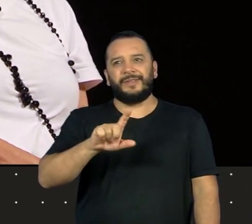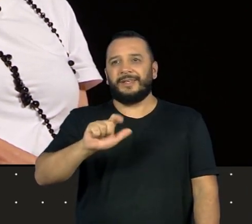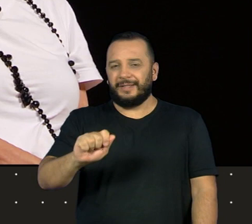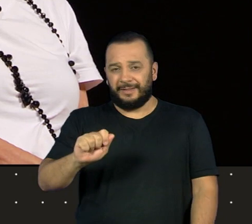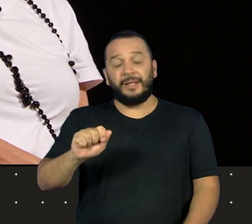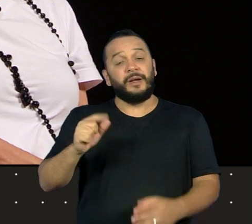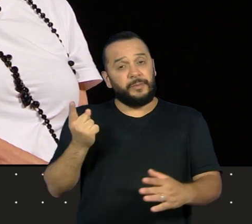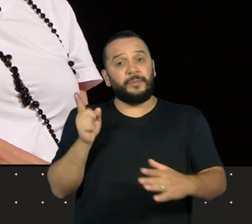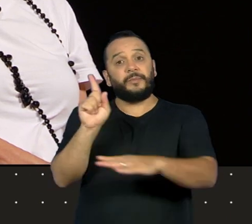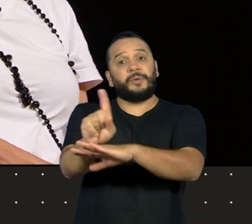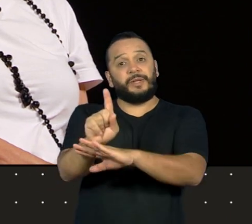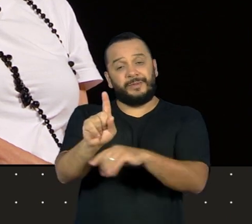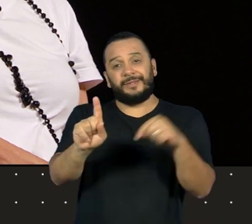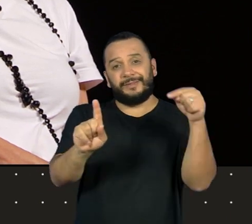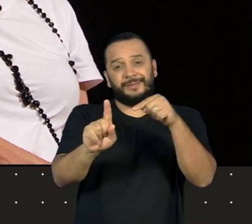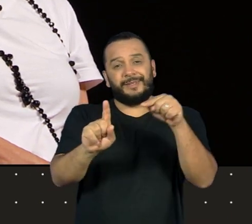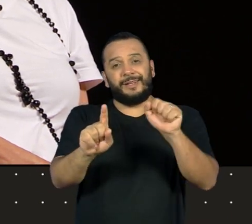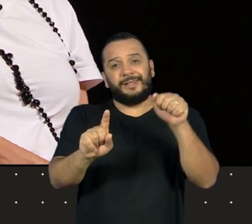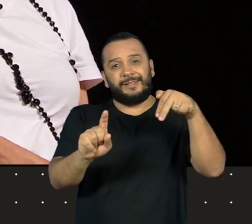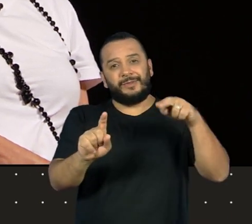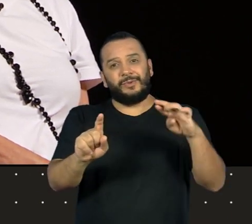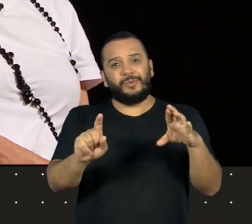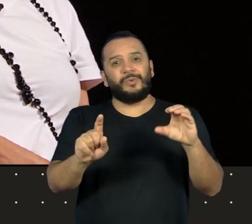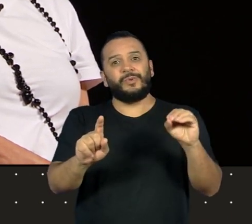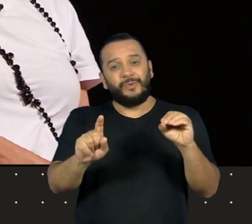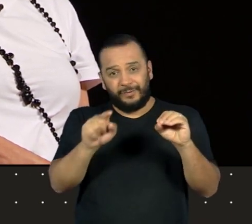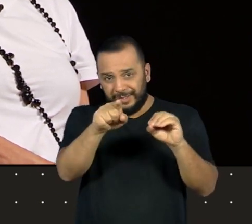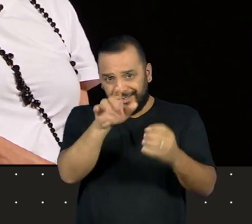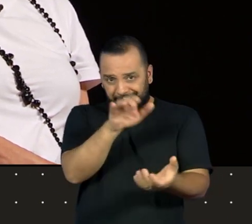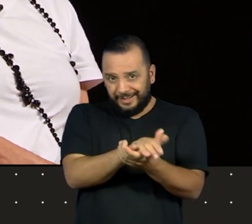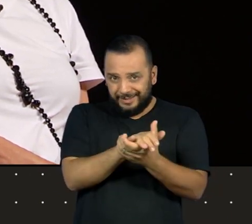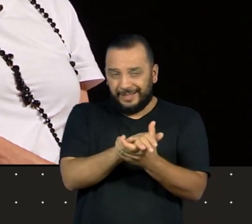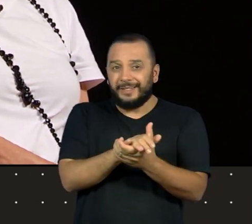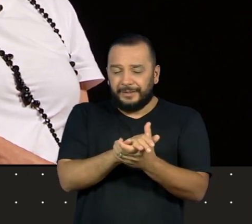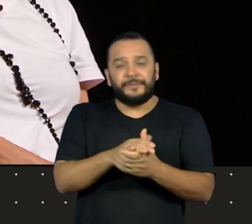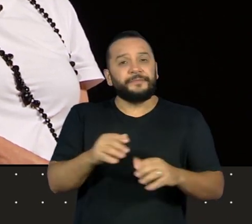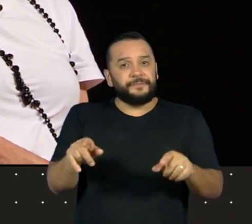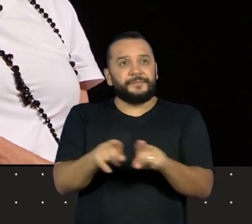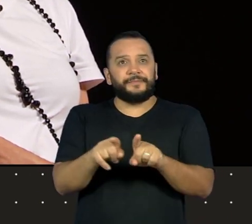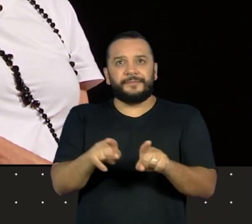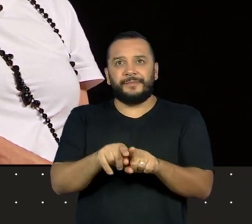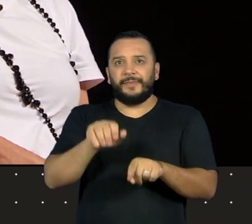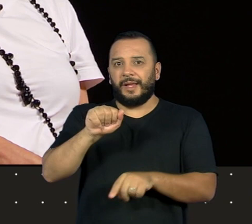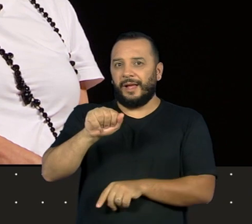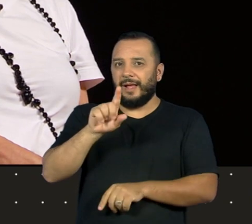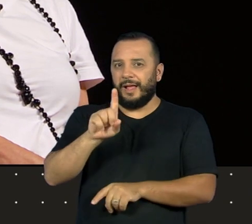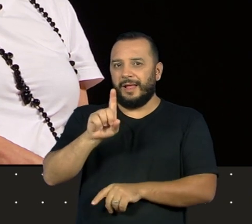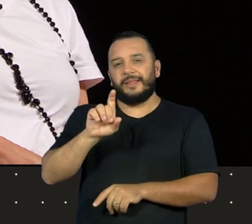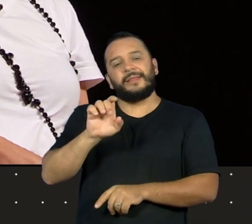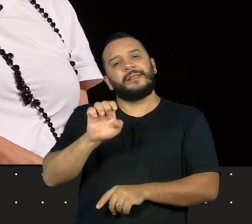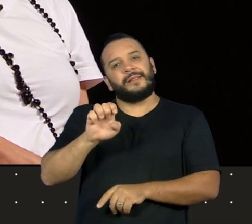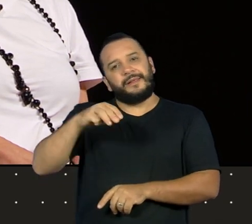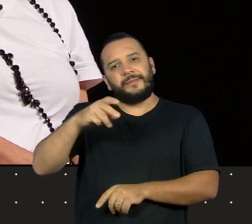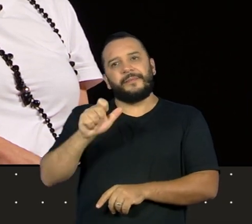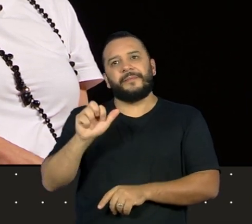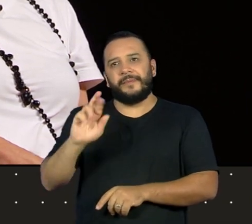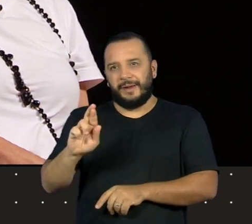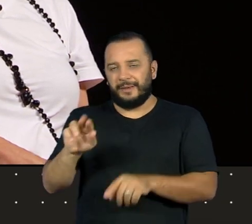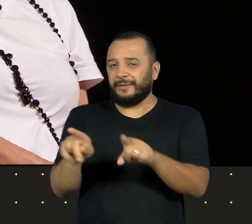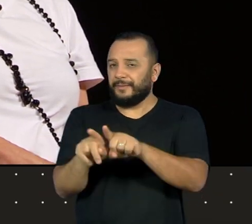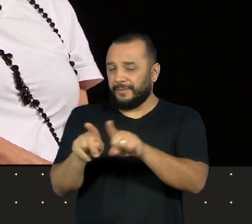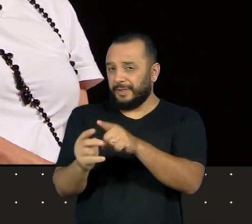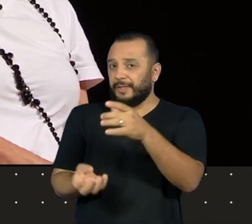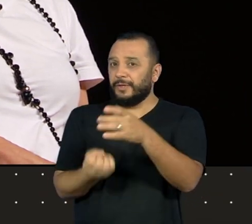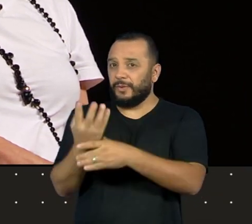Antônio Fagundes, com quem você estava casada na época. Na mesma ocasião, o Ademar Guerra, um amigo comum nosso, estava formando o